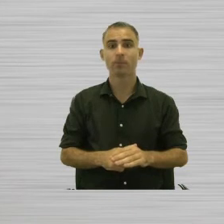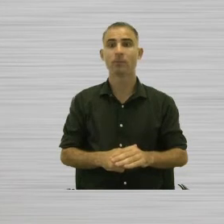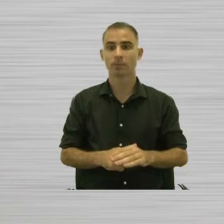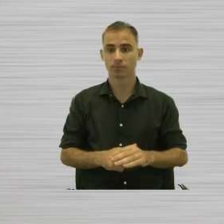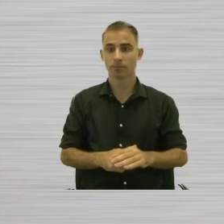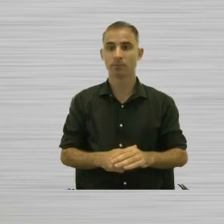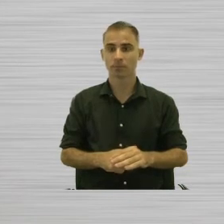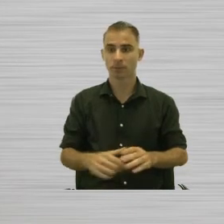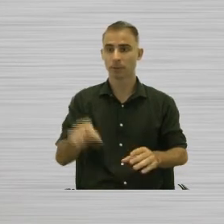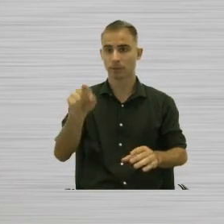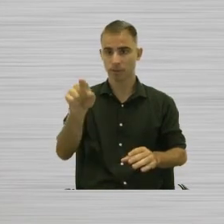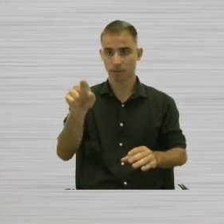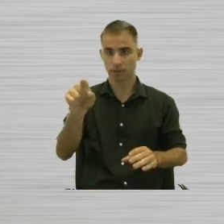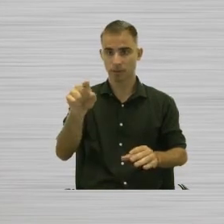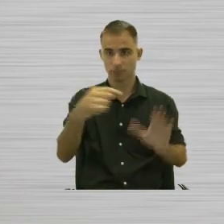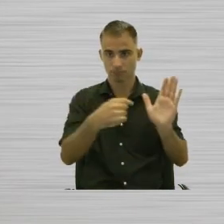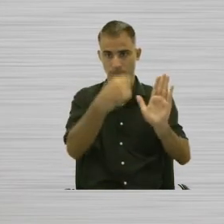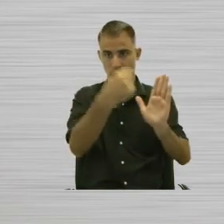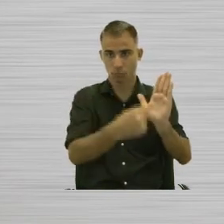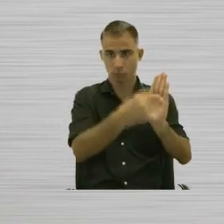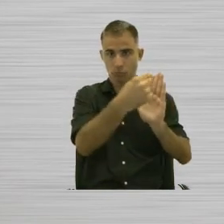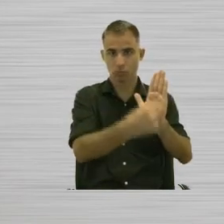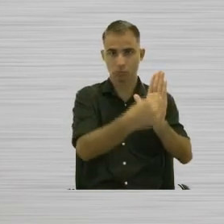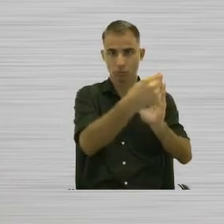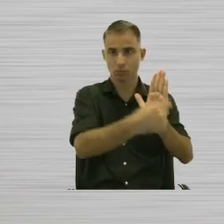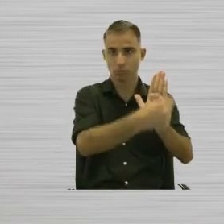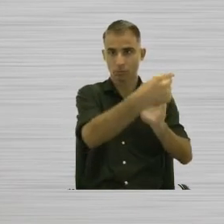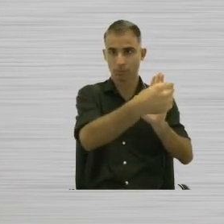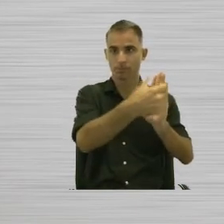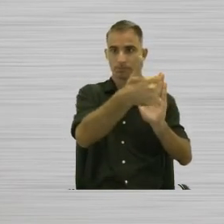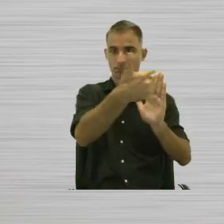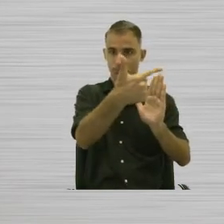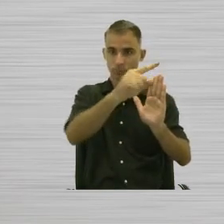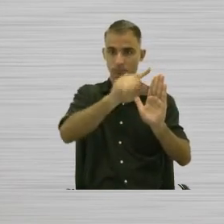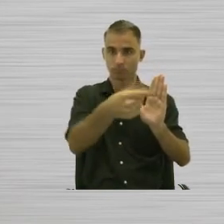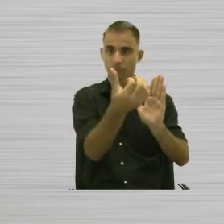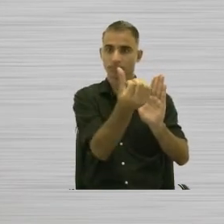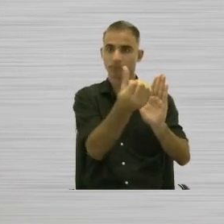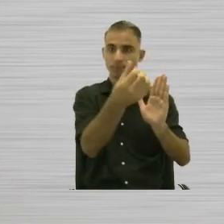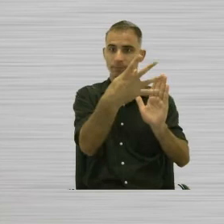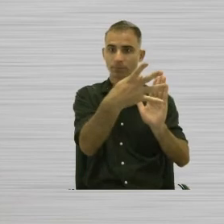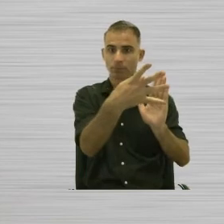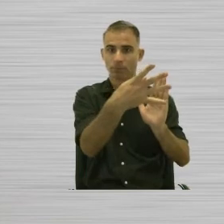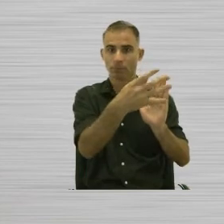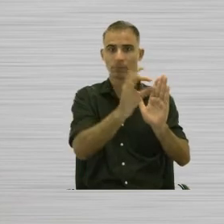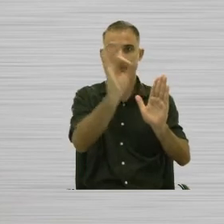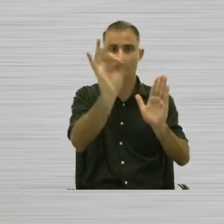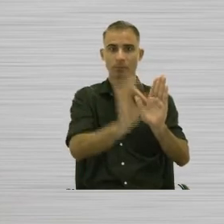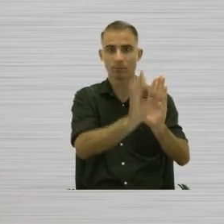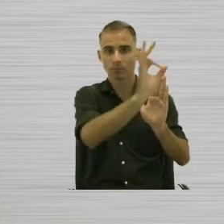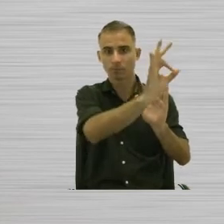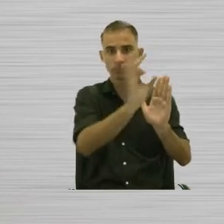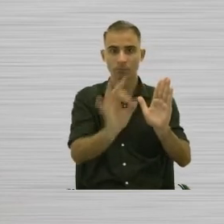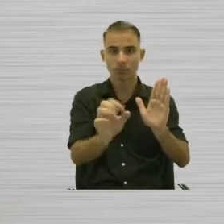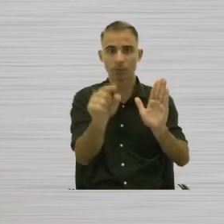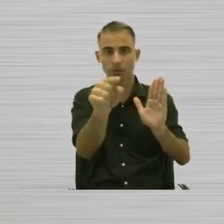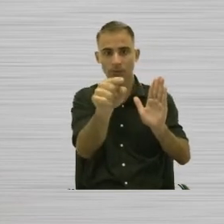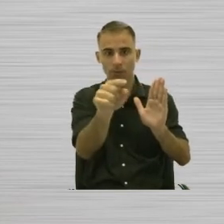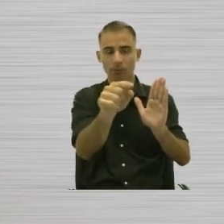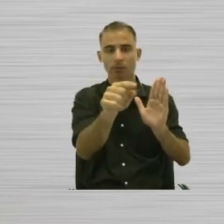residentes em Hortolândia. Da distribuição da morte materna, nós tivemos um caso